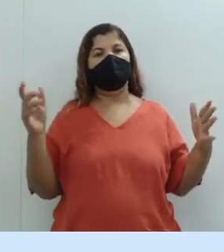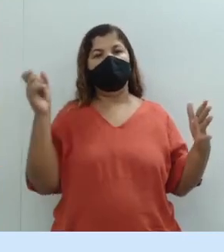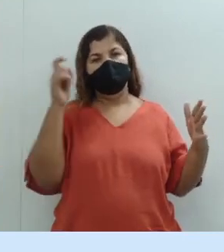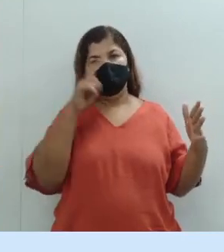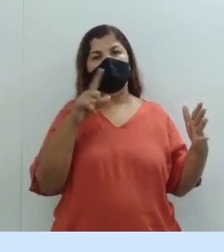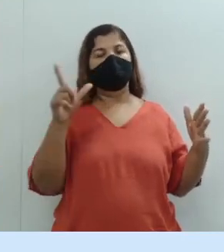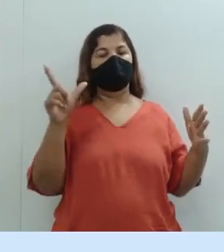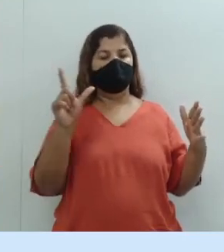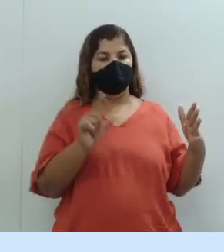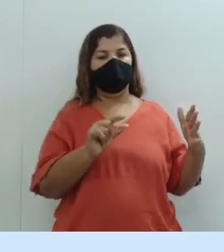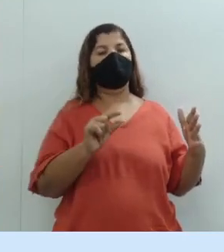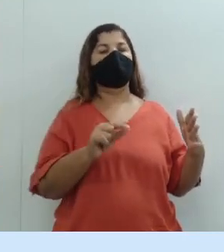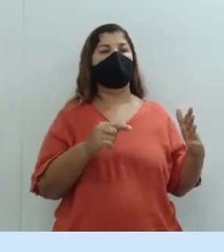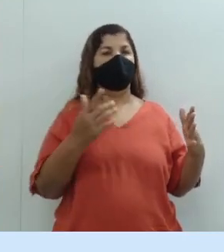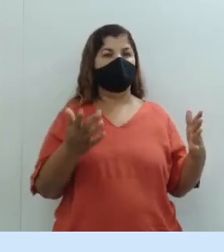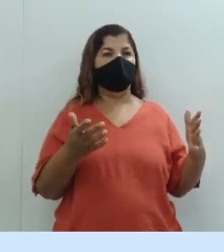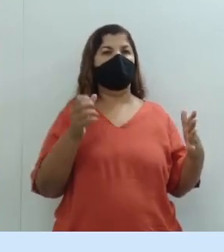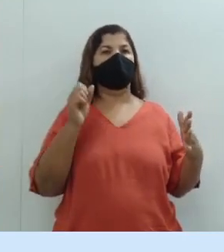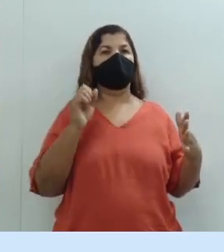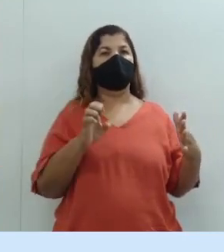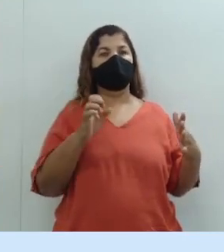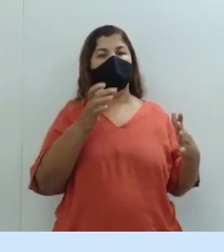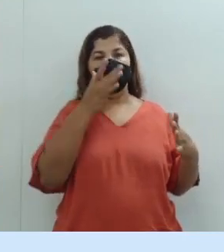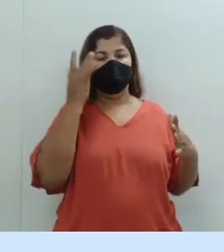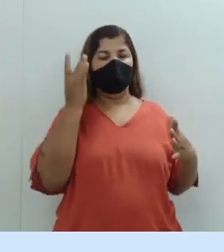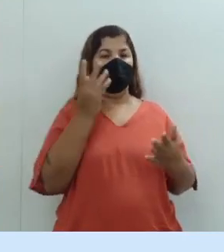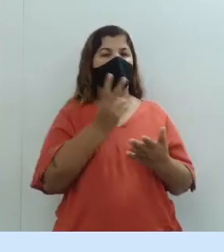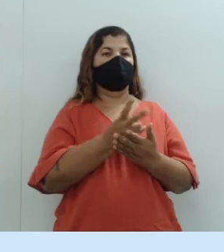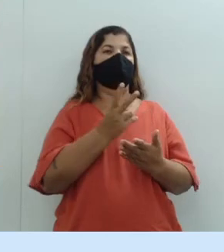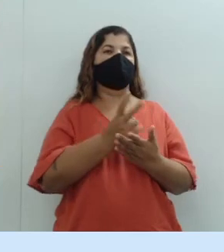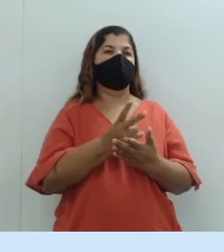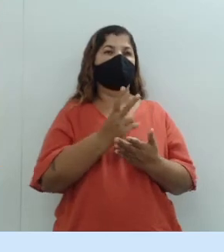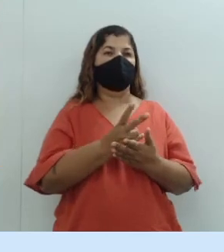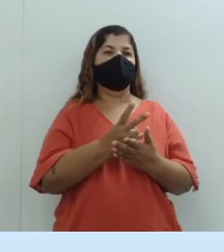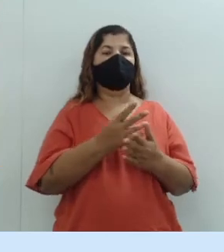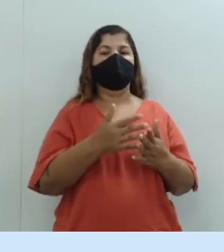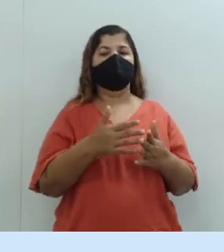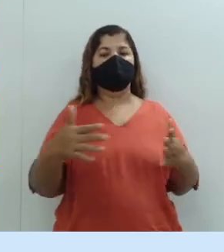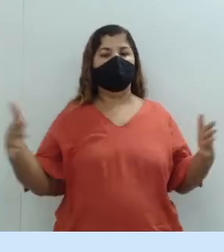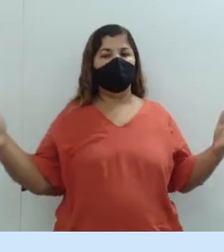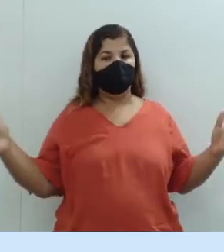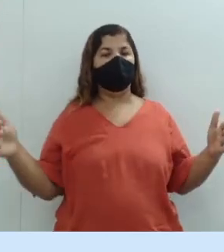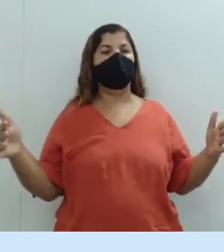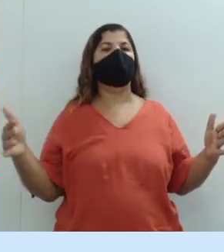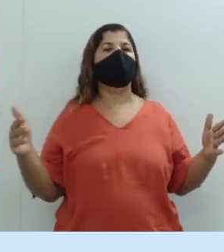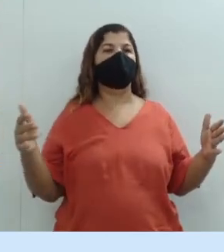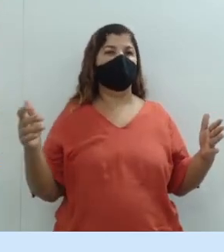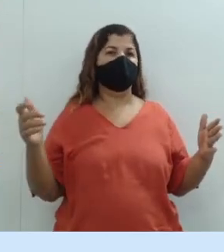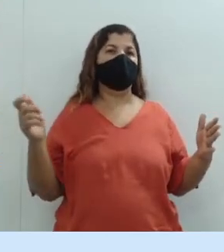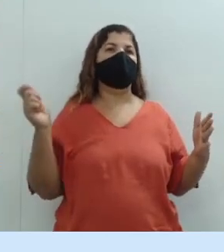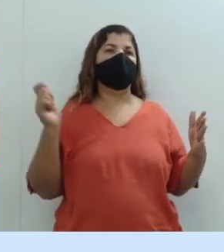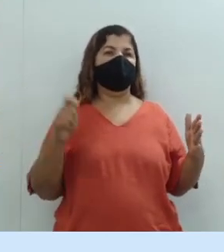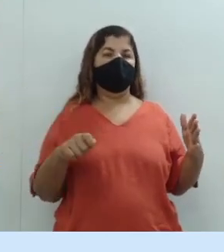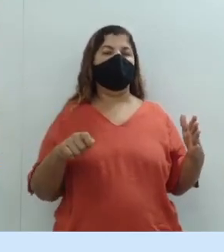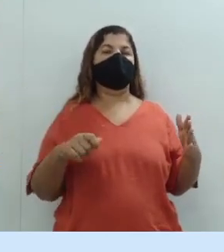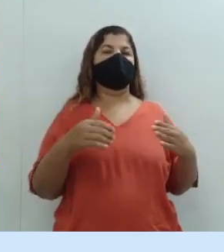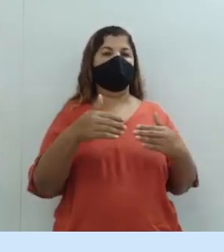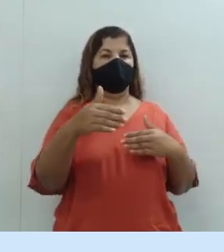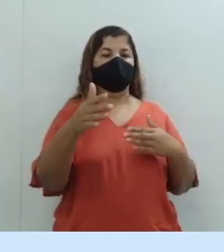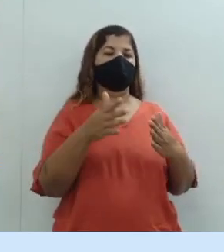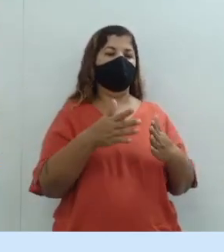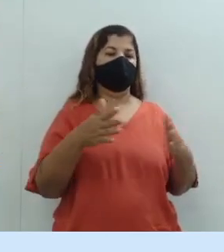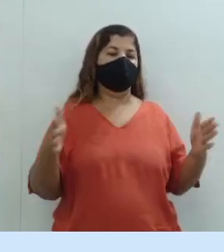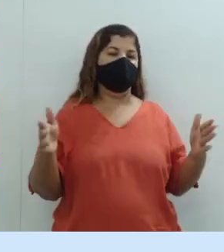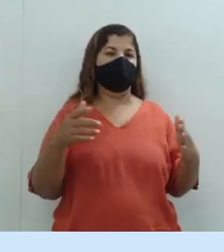já diminui. Porque se eu mantenho a quantidade de pessoas e se eu consigo deixar o trem mais largo, eu vou ter mais espaço aí e aí eu